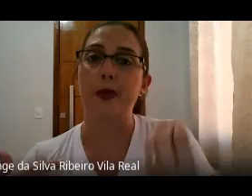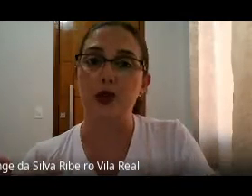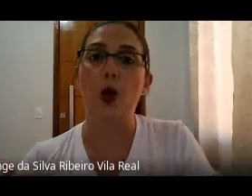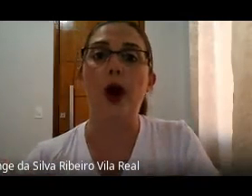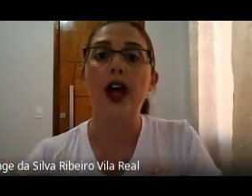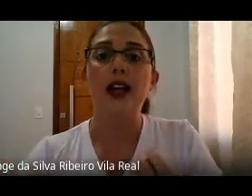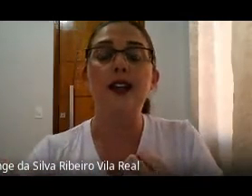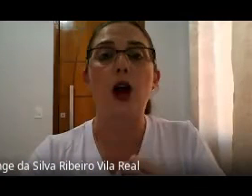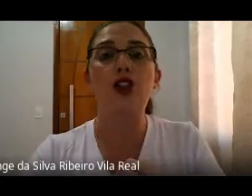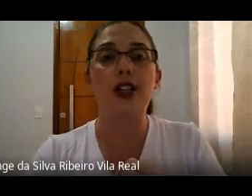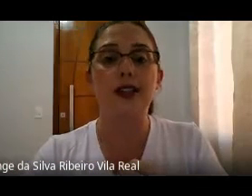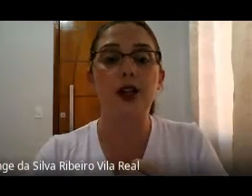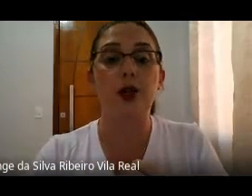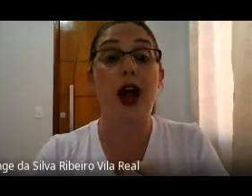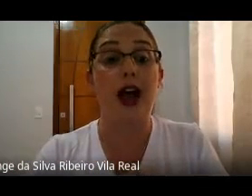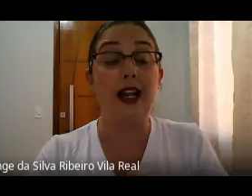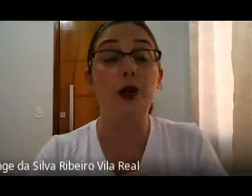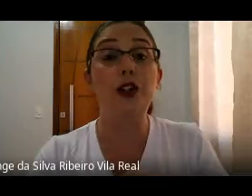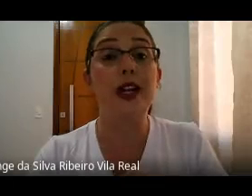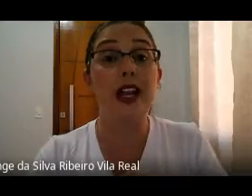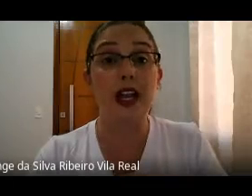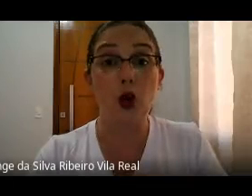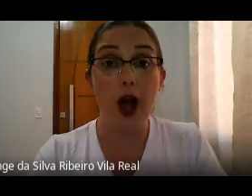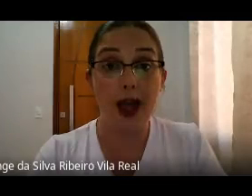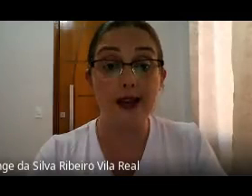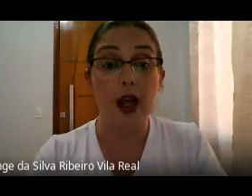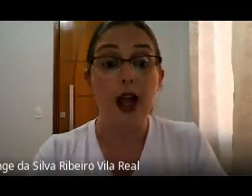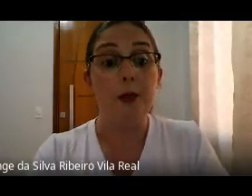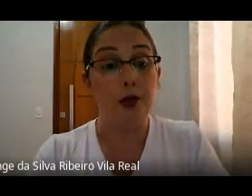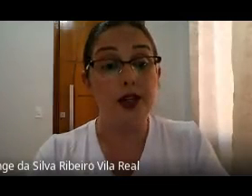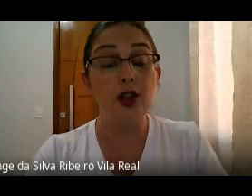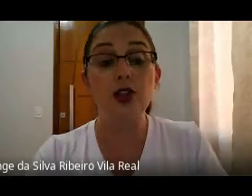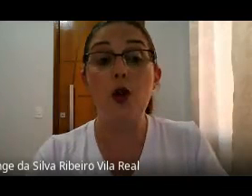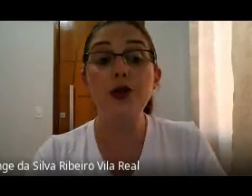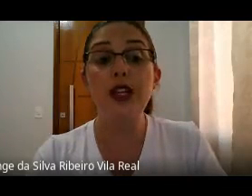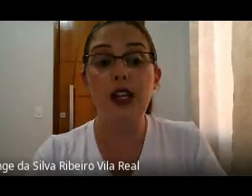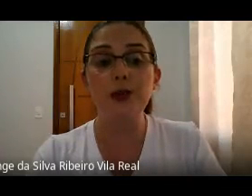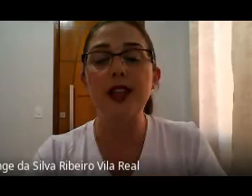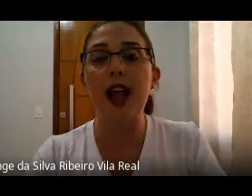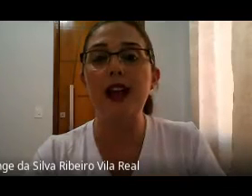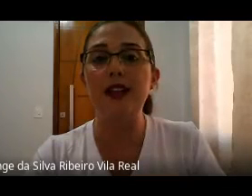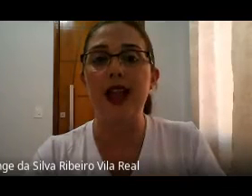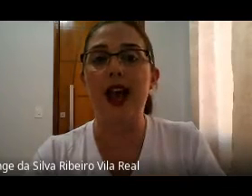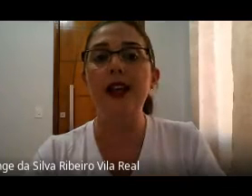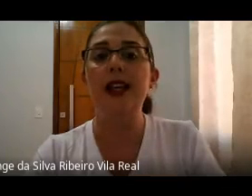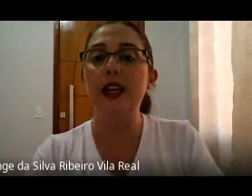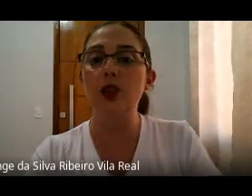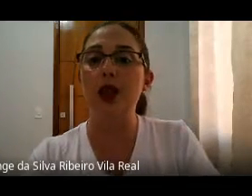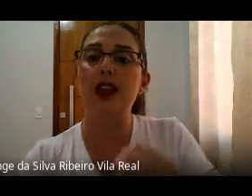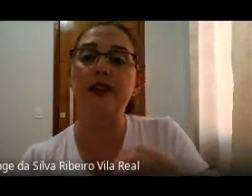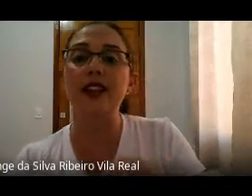quando uma pessoa está utilizando a língua de maneira incorreta, pois nós conseguimos